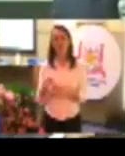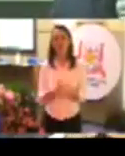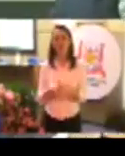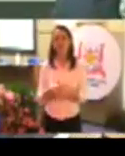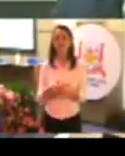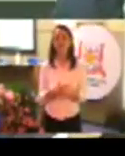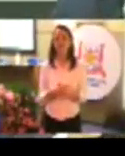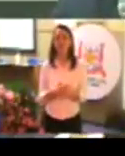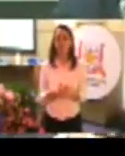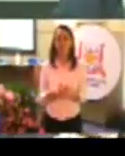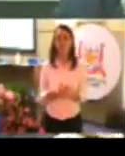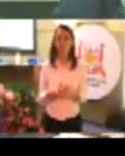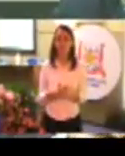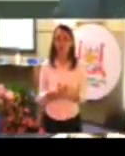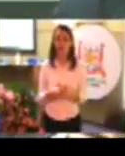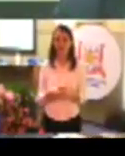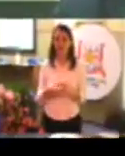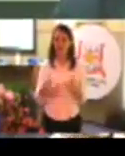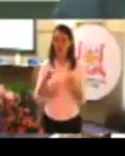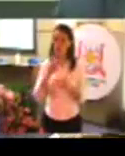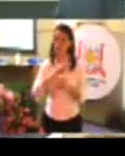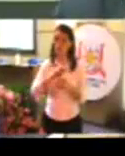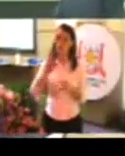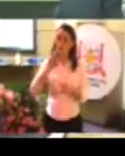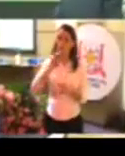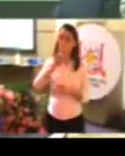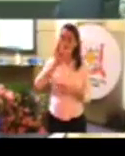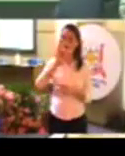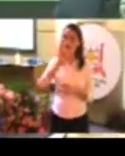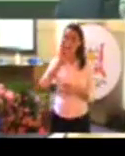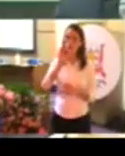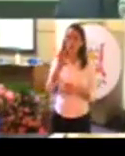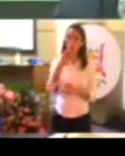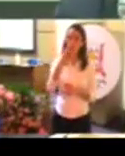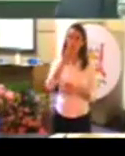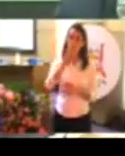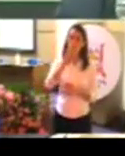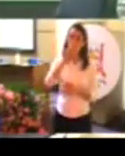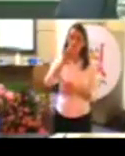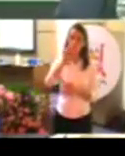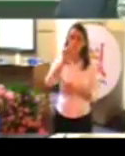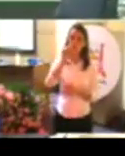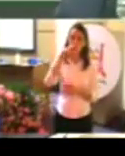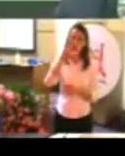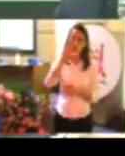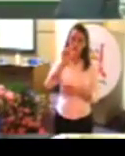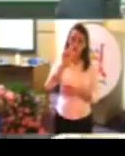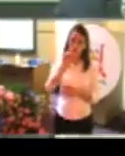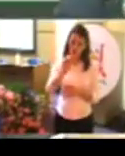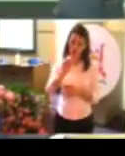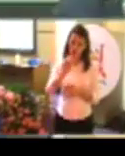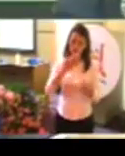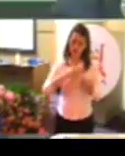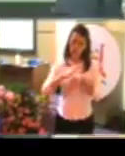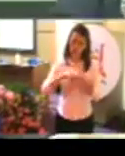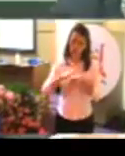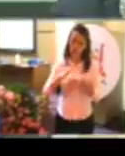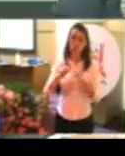muito orgulho, é o Instituto Rio Branco do Itamaraty. É uma escola